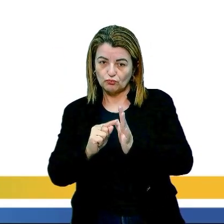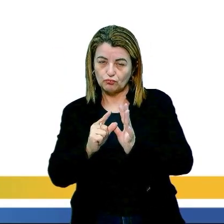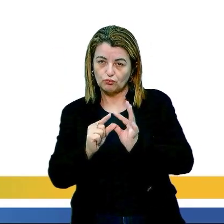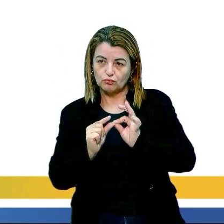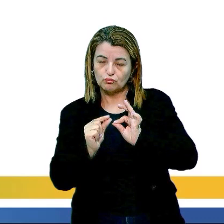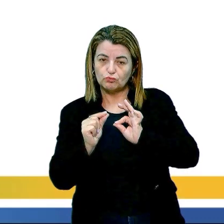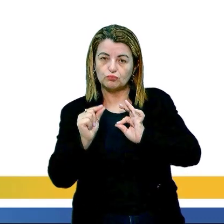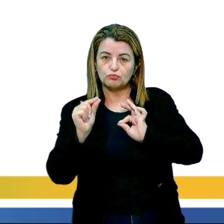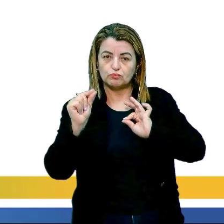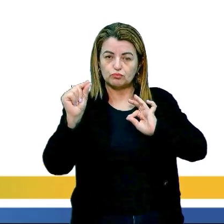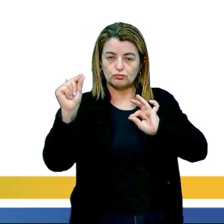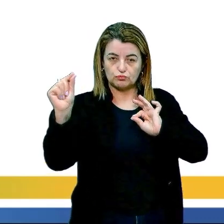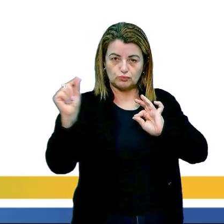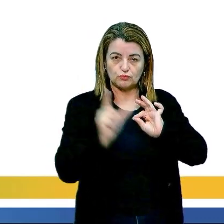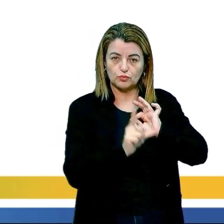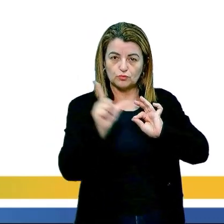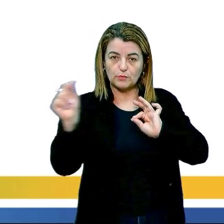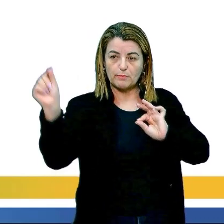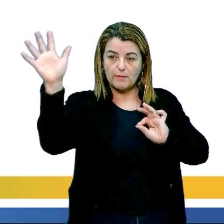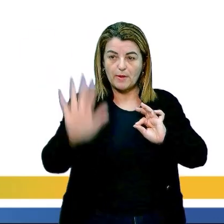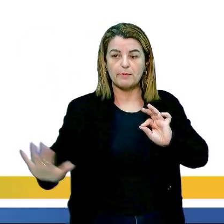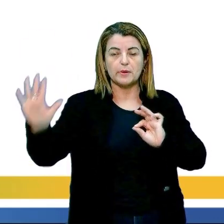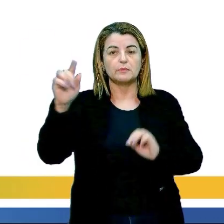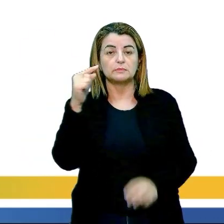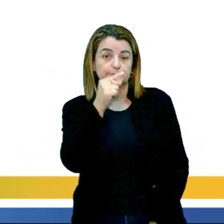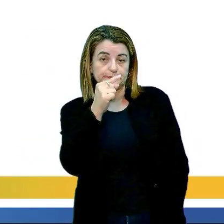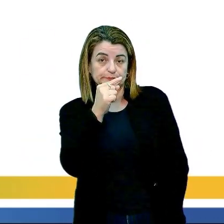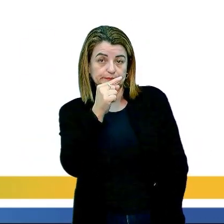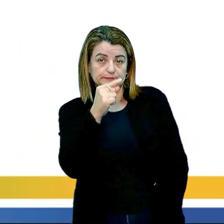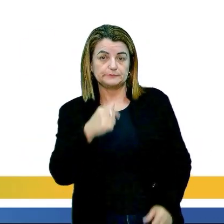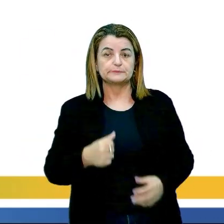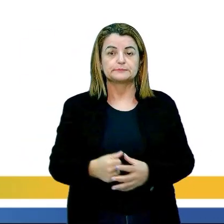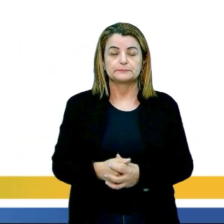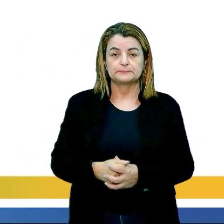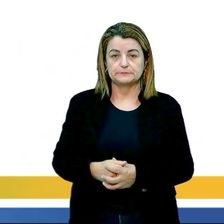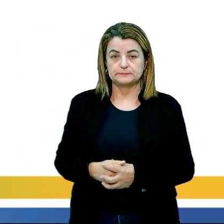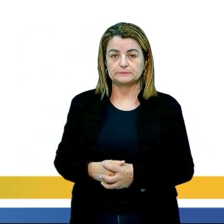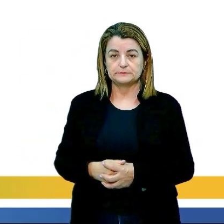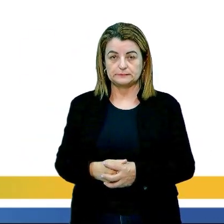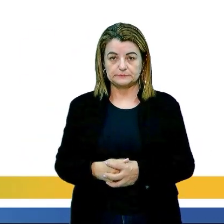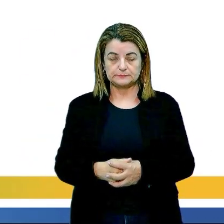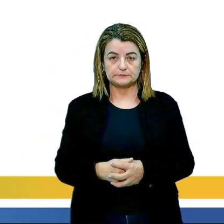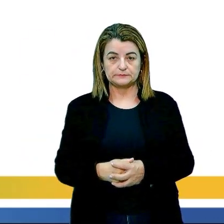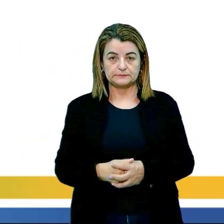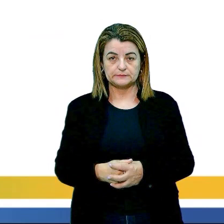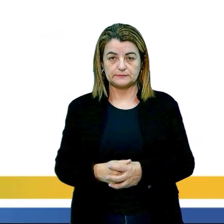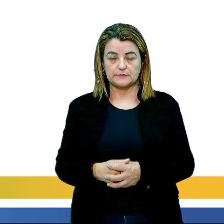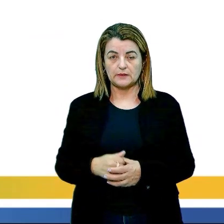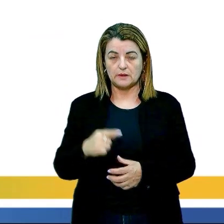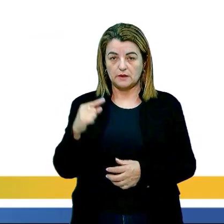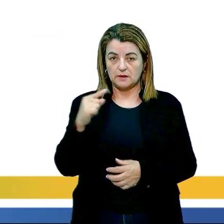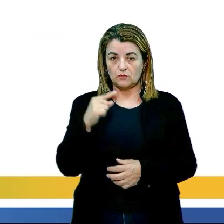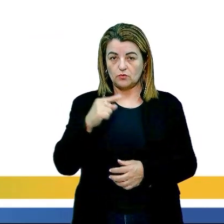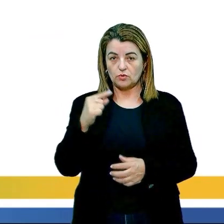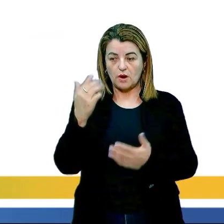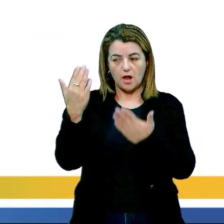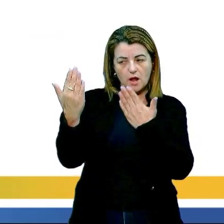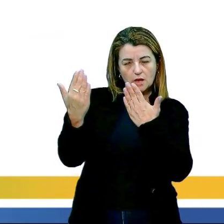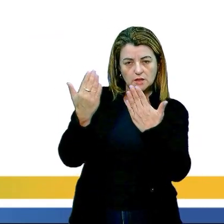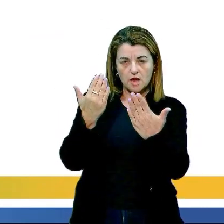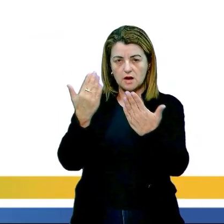trajetos marcados no mapa. Cadê o mapa? Está ali o mapa. A tarefa deles foi analisar